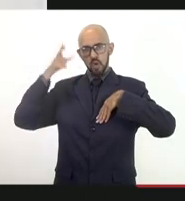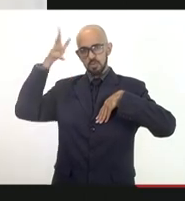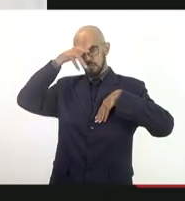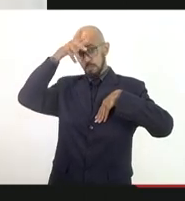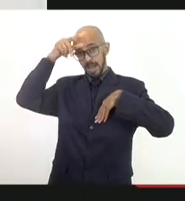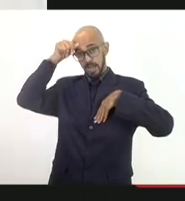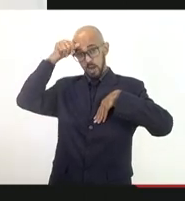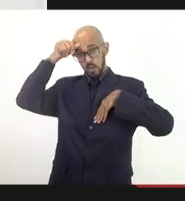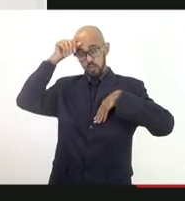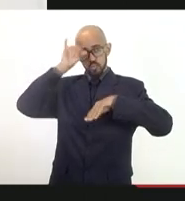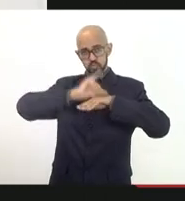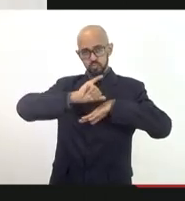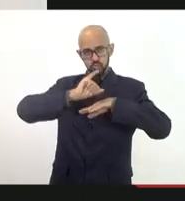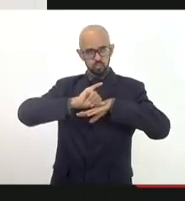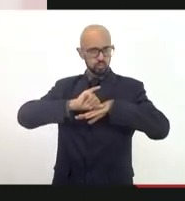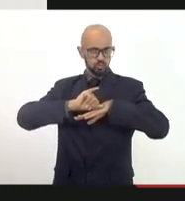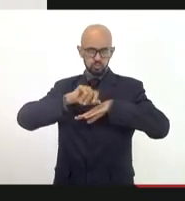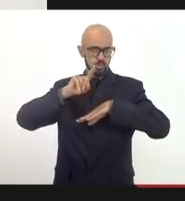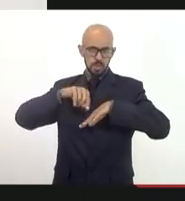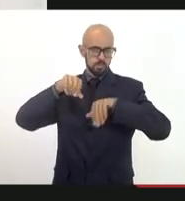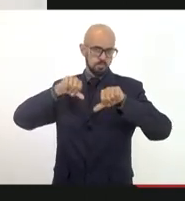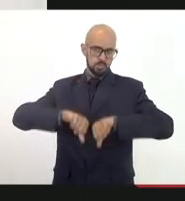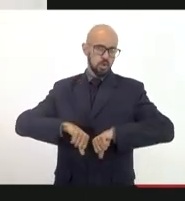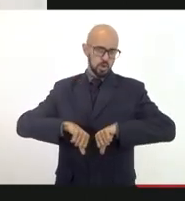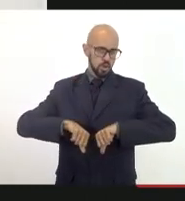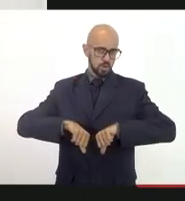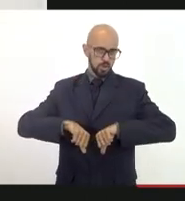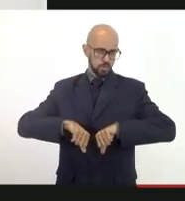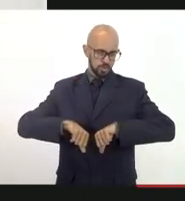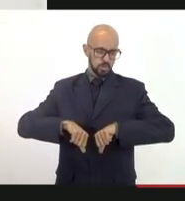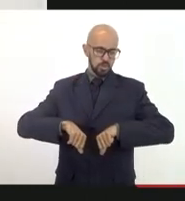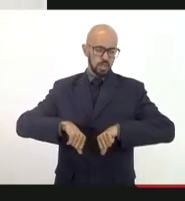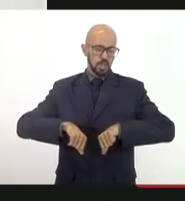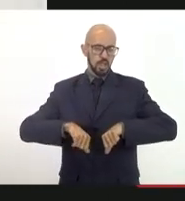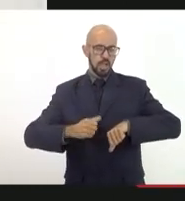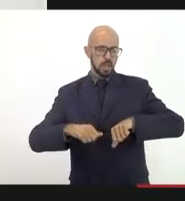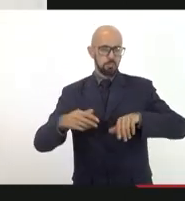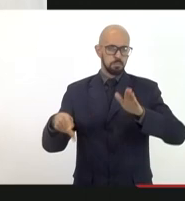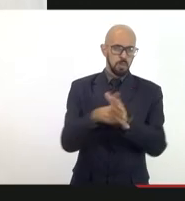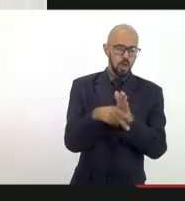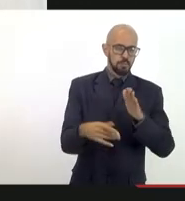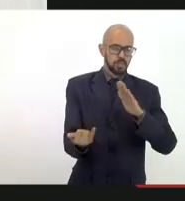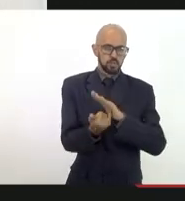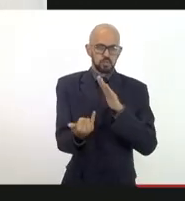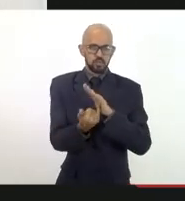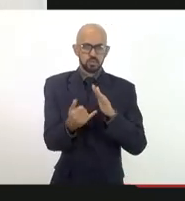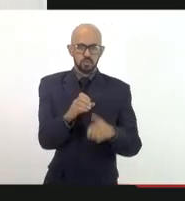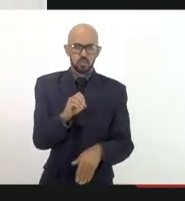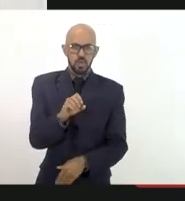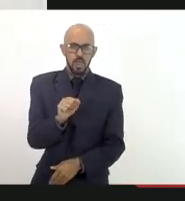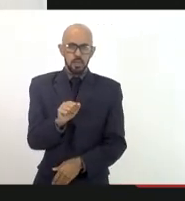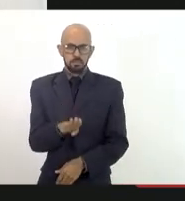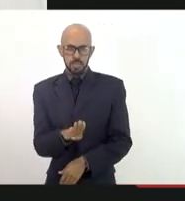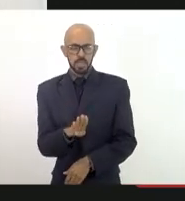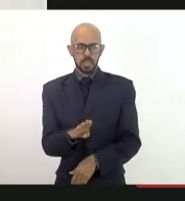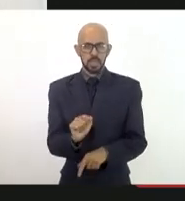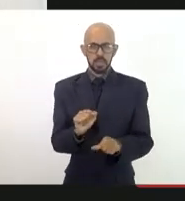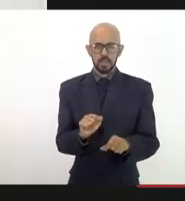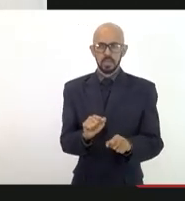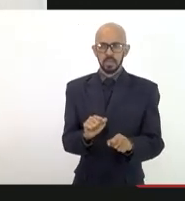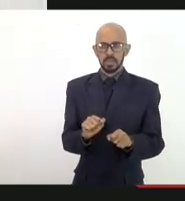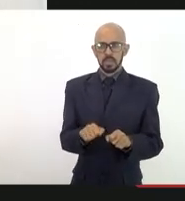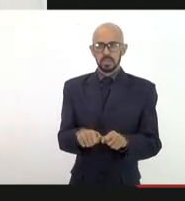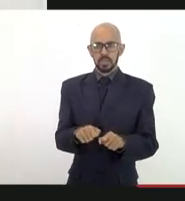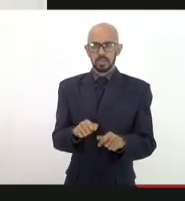Direitos Humanos da OAB, e enfim, a própria instituição, né, a OAB, porque também a gente tem várias pessoas que trabalham na área do direito à